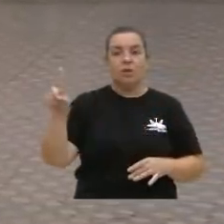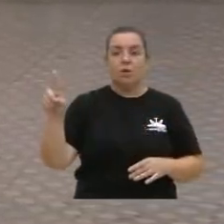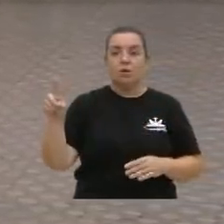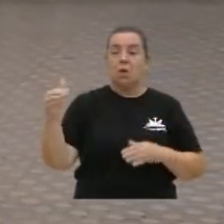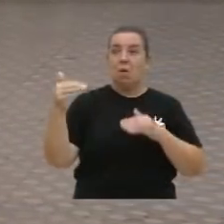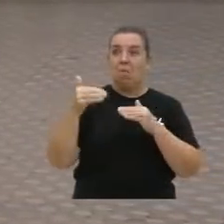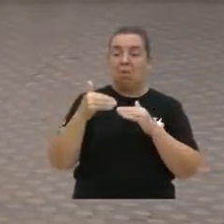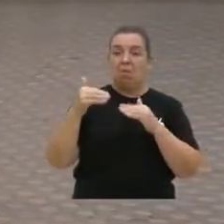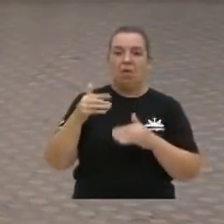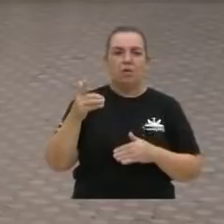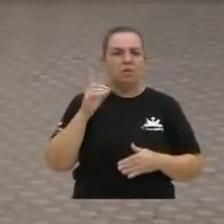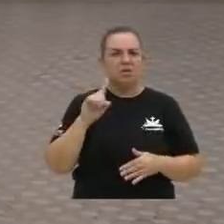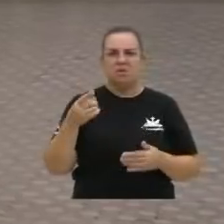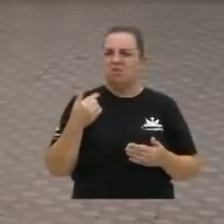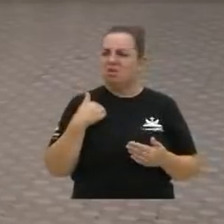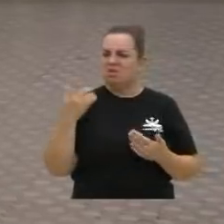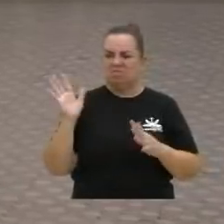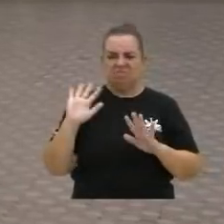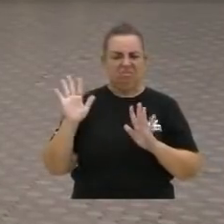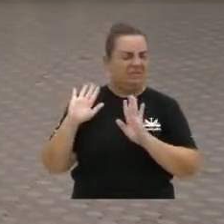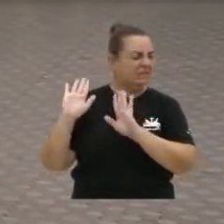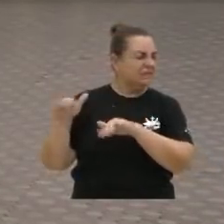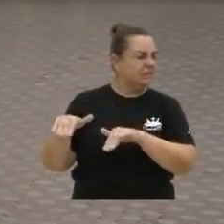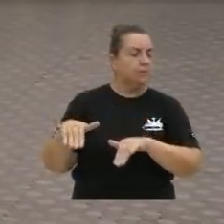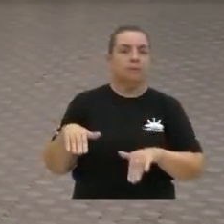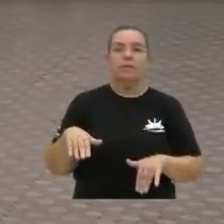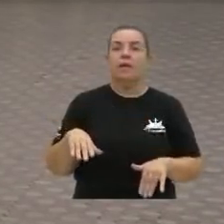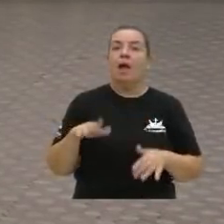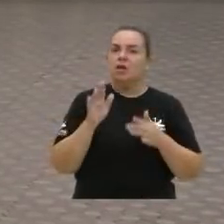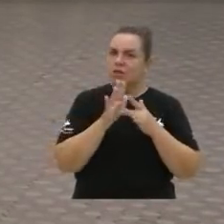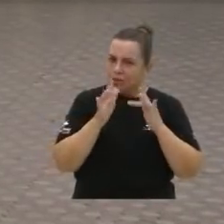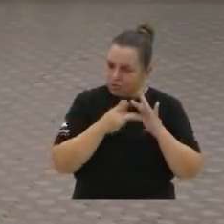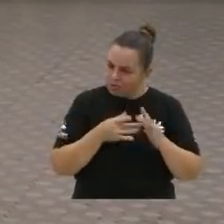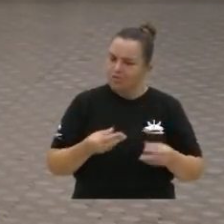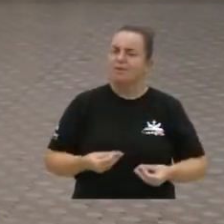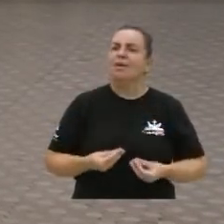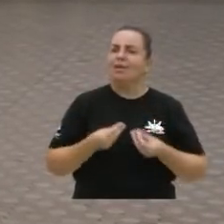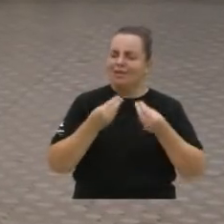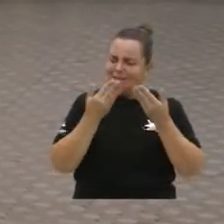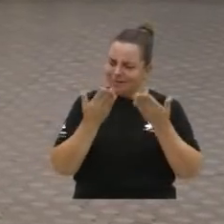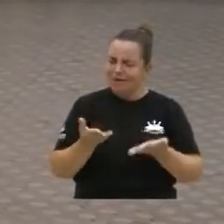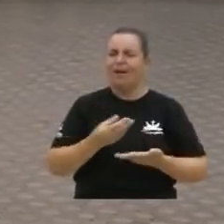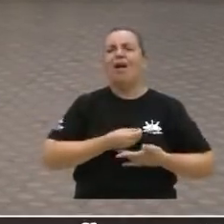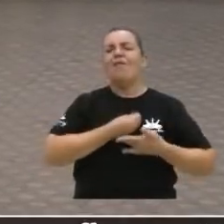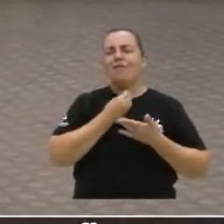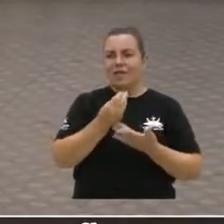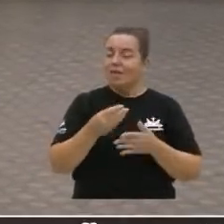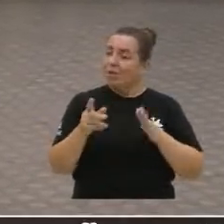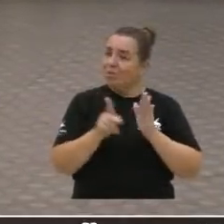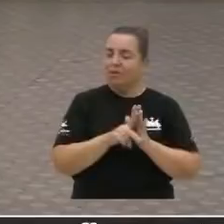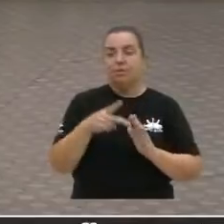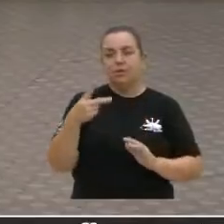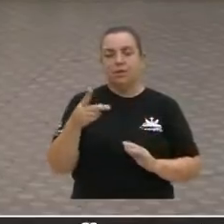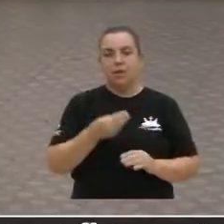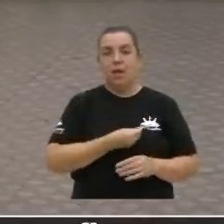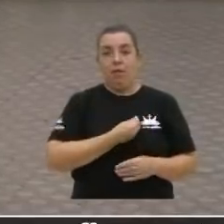Jesus dizendo, eu dou a vida, eu me entrego, e a vida que eu